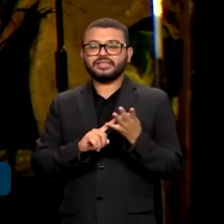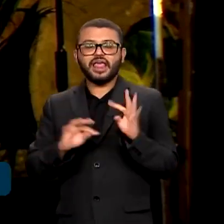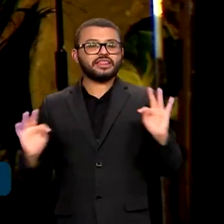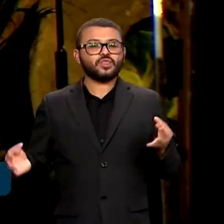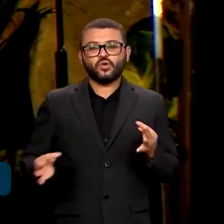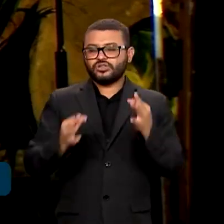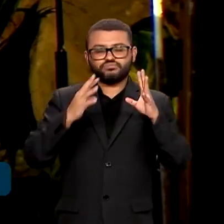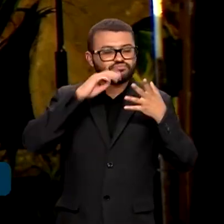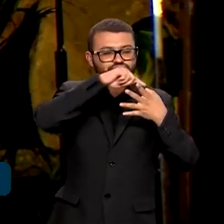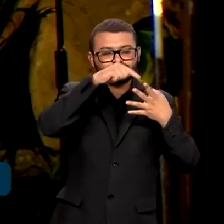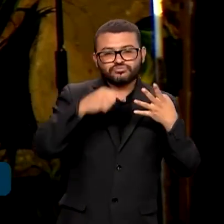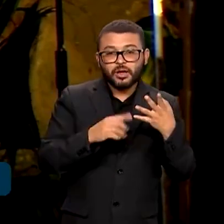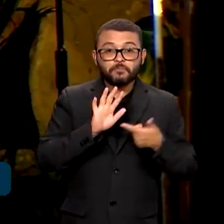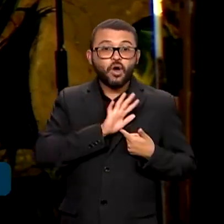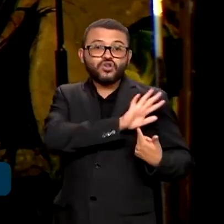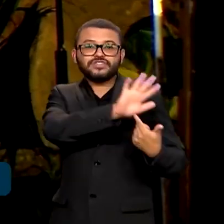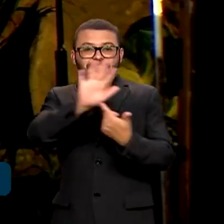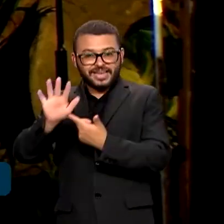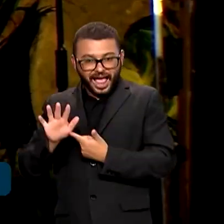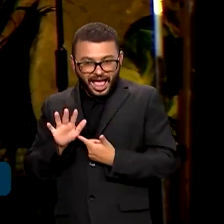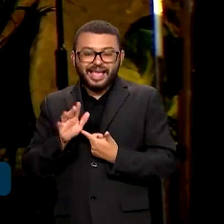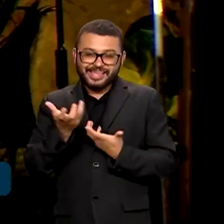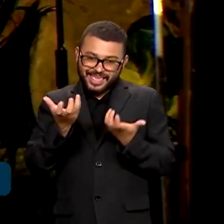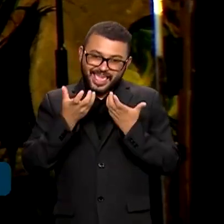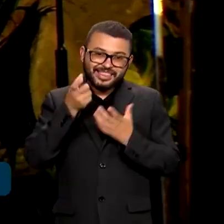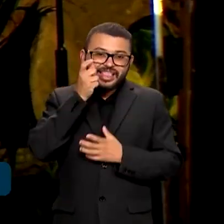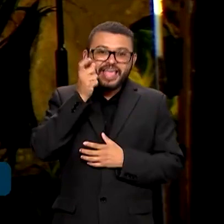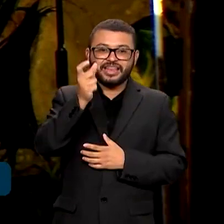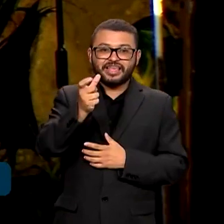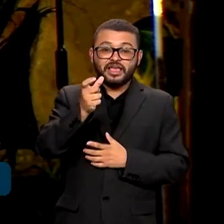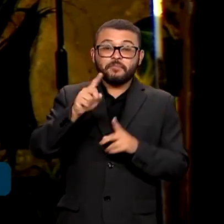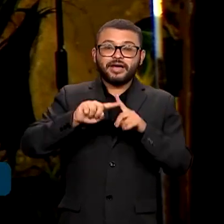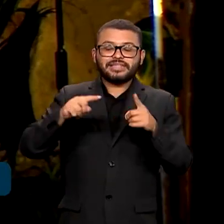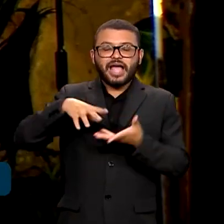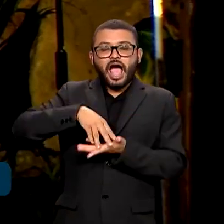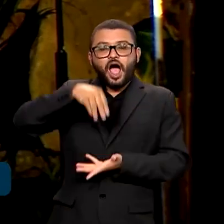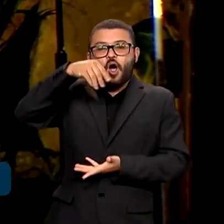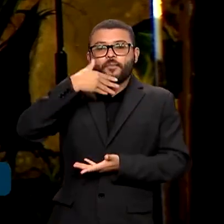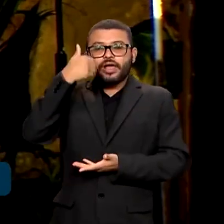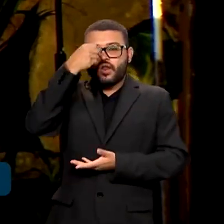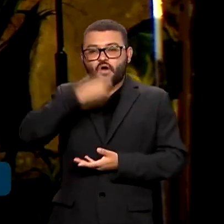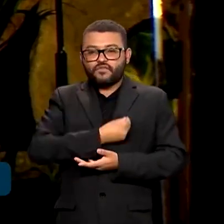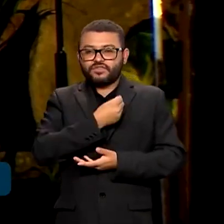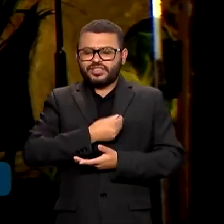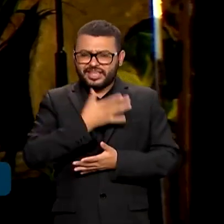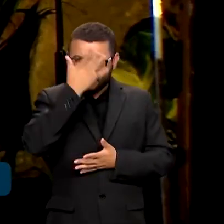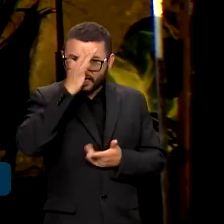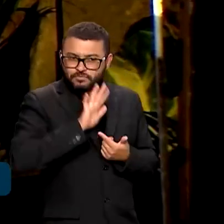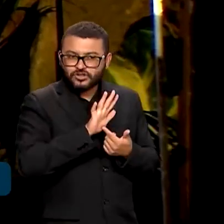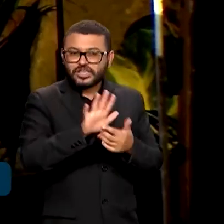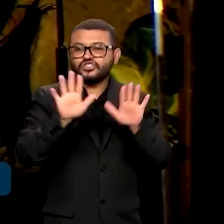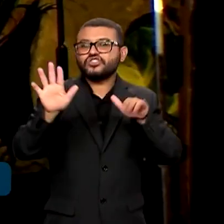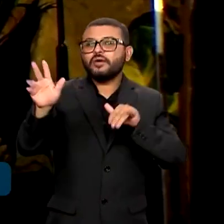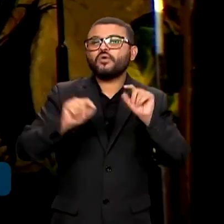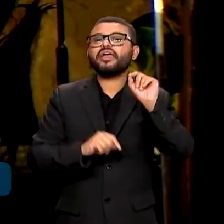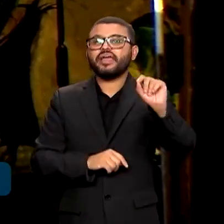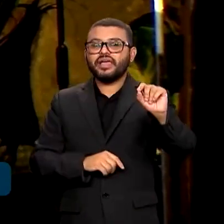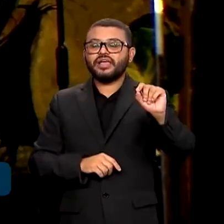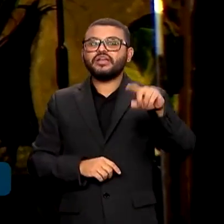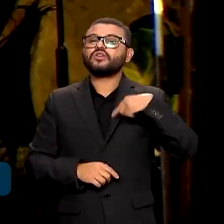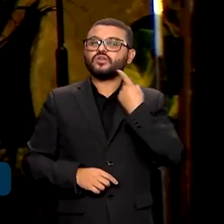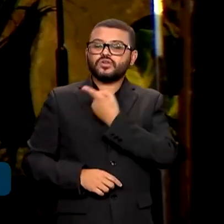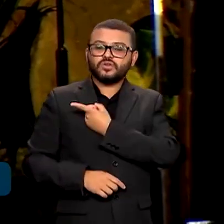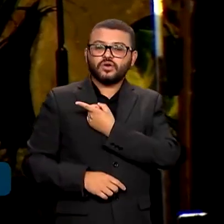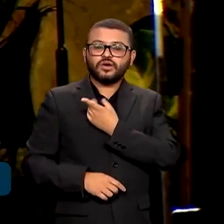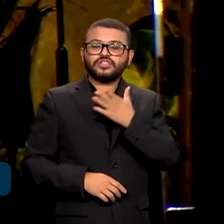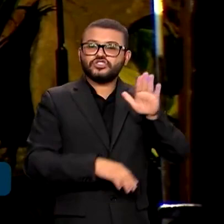tecnologia. Quando a gente quer mostrar a nossa alma, quem é que a gente chama? A gente